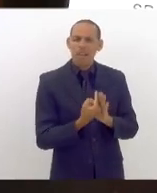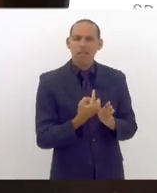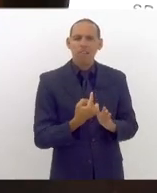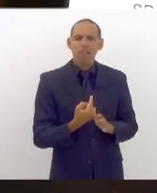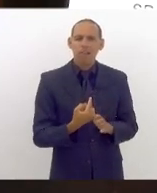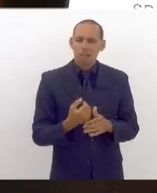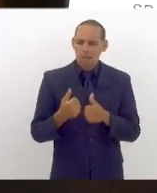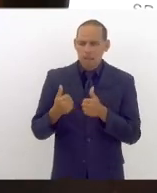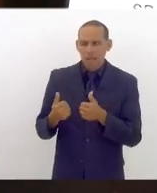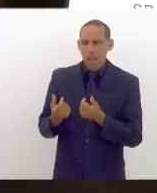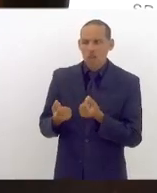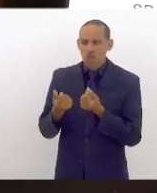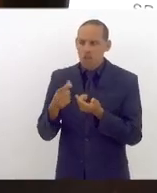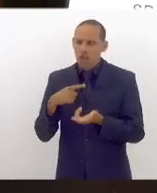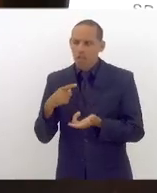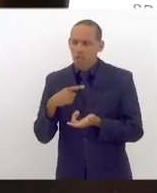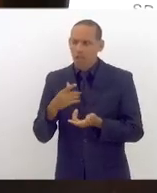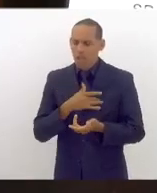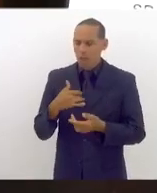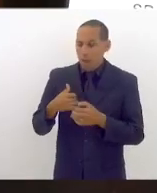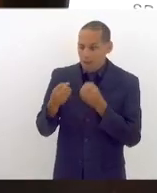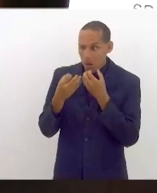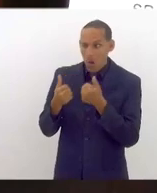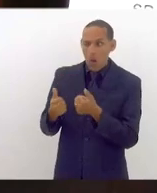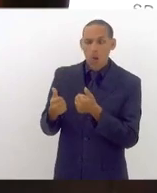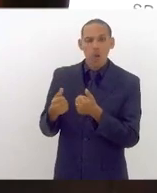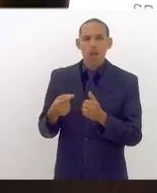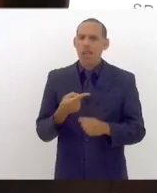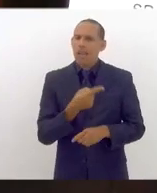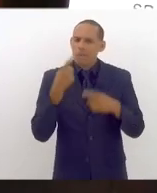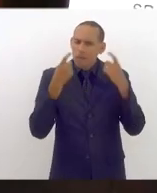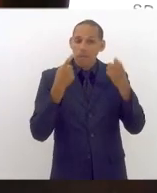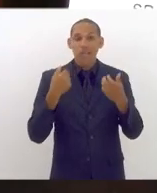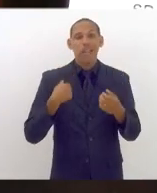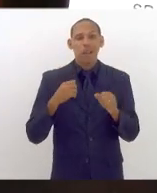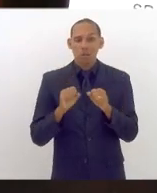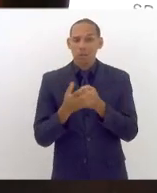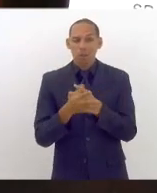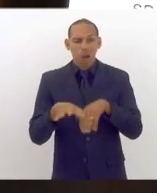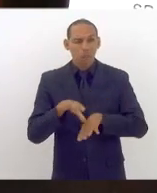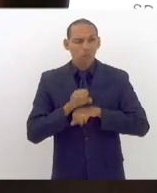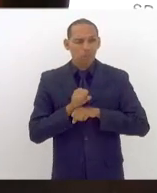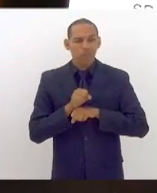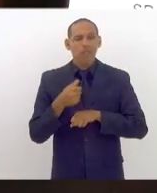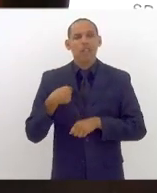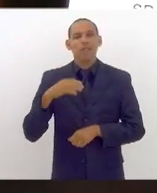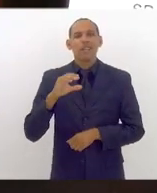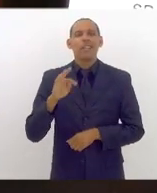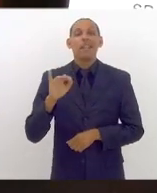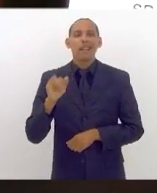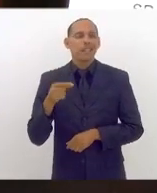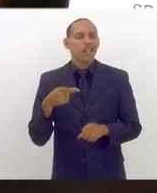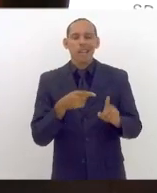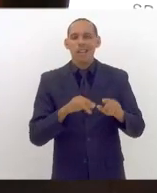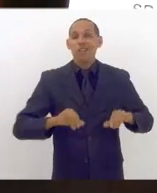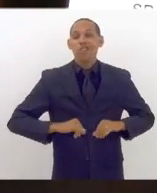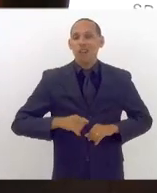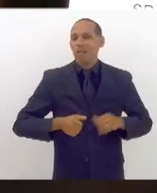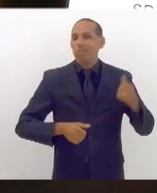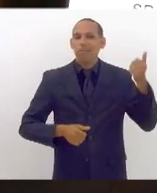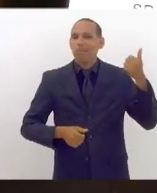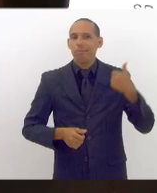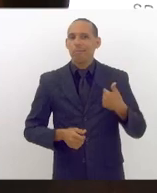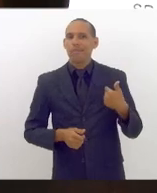dinheiro como é que eu tô de saúde coisa e tal tem essa preocupação que eu não tive covid eu fui para o CTI ele sofreria mais do que eu